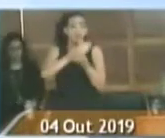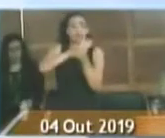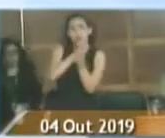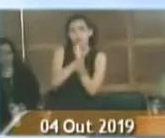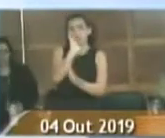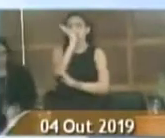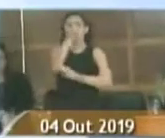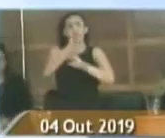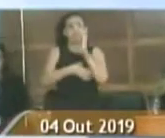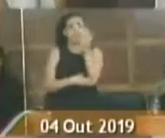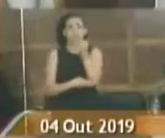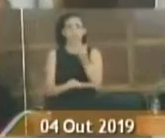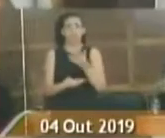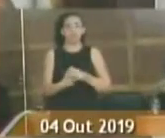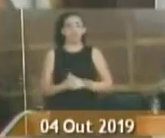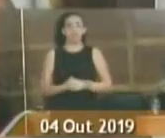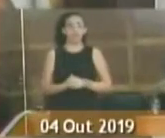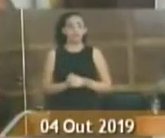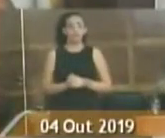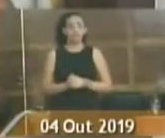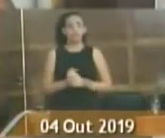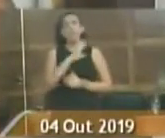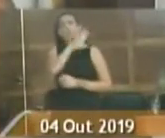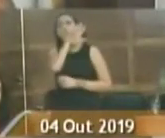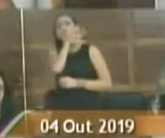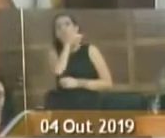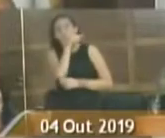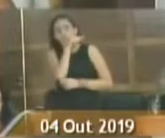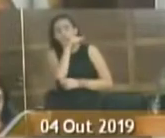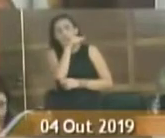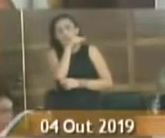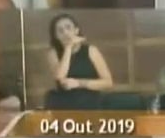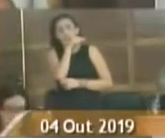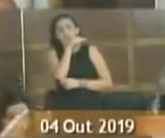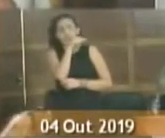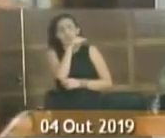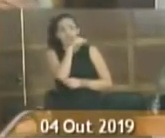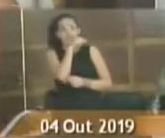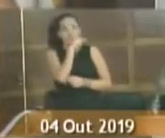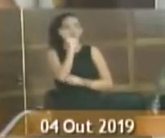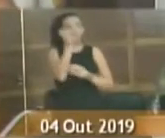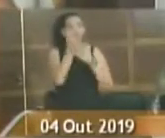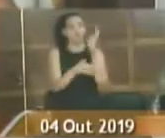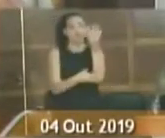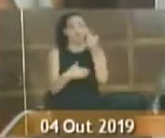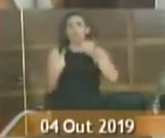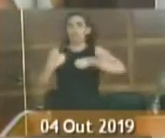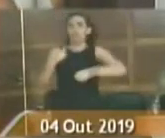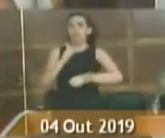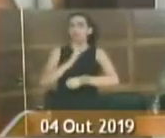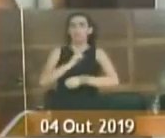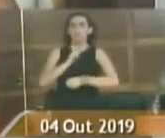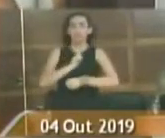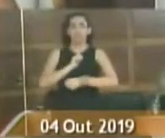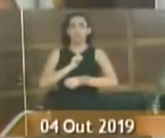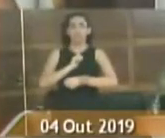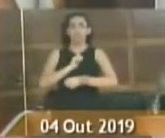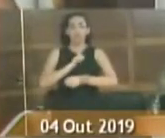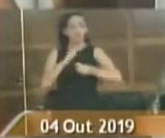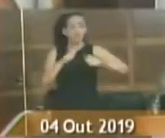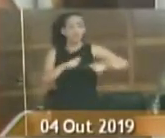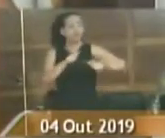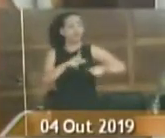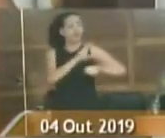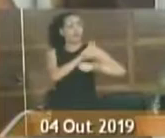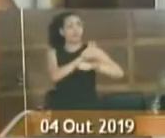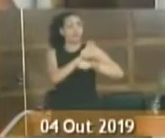animais selvagens, a gente precisa de um ambiente mínimo, de um meio que garanta a sobrevivência